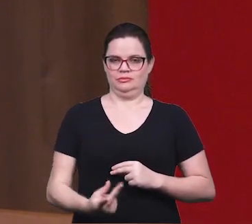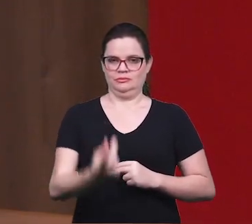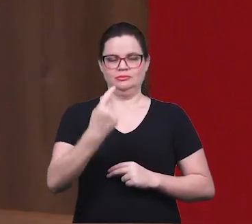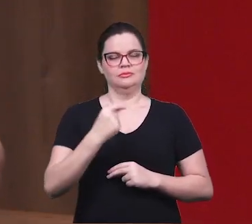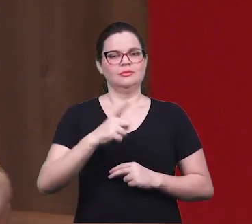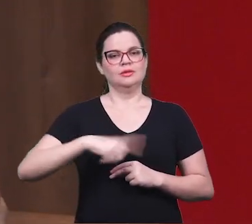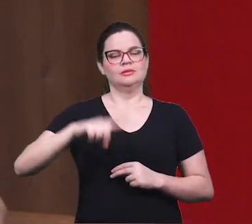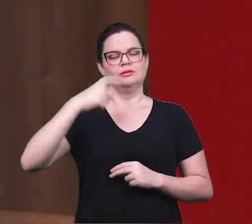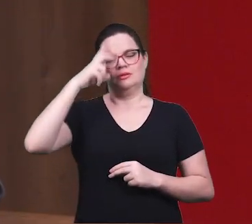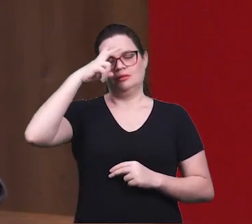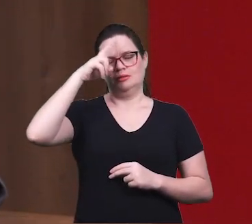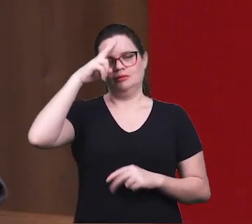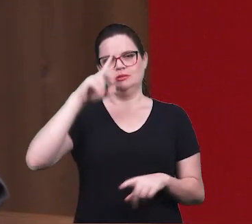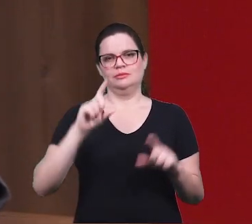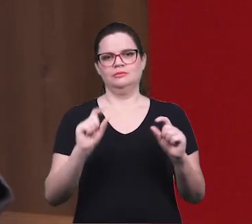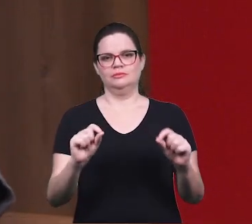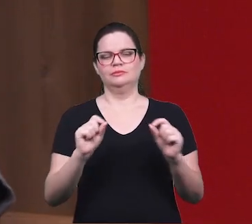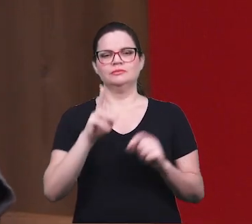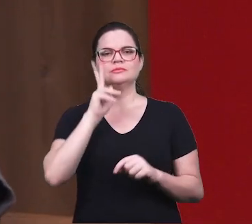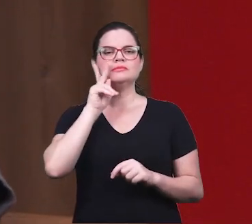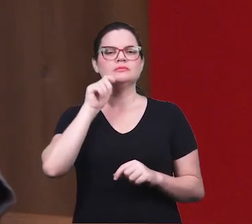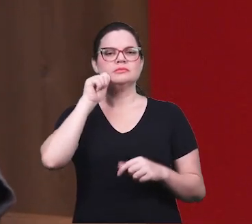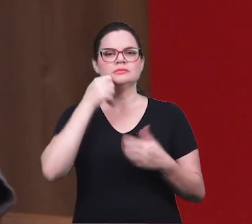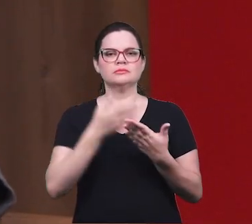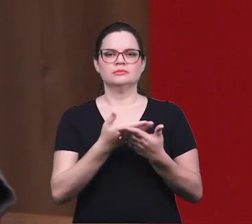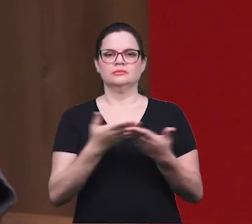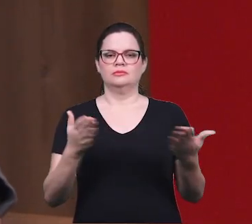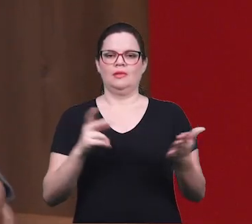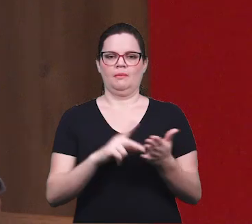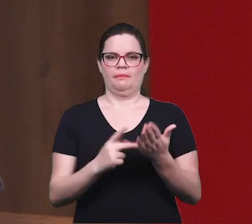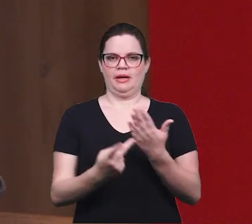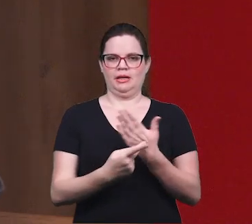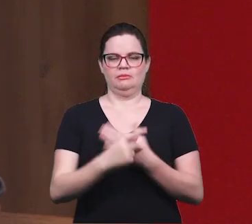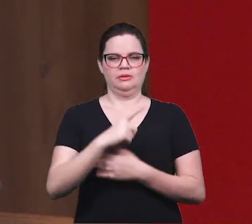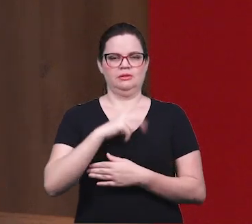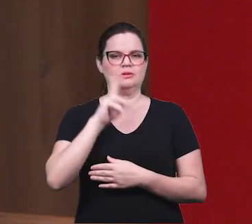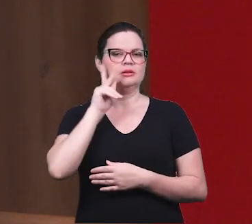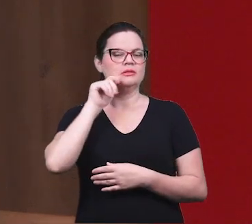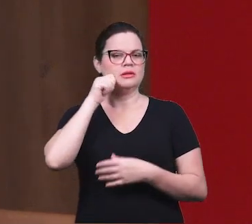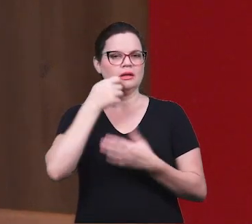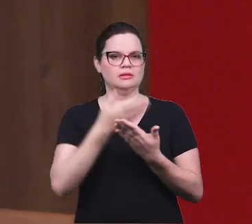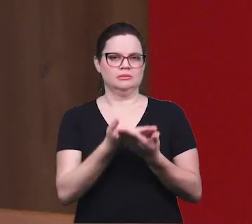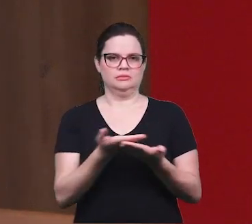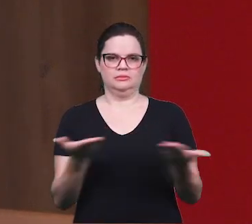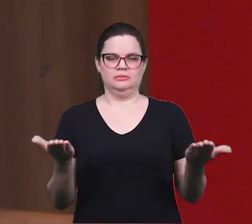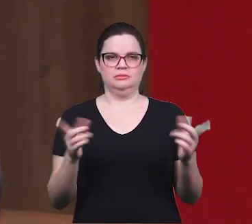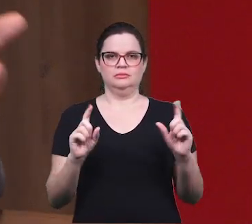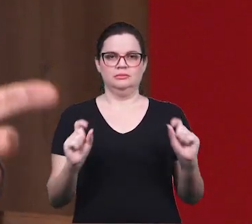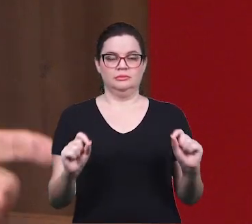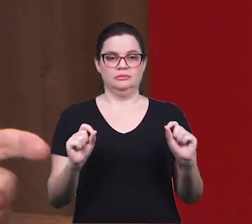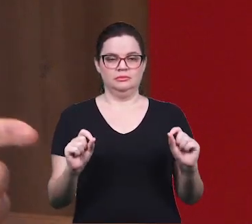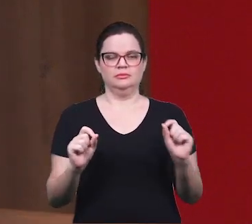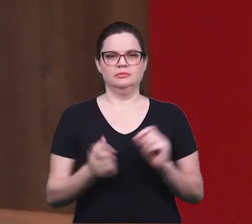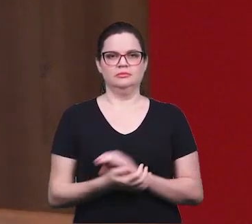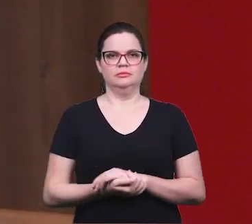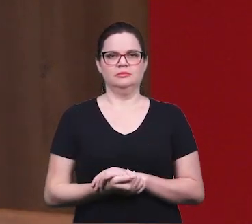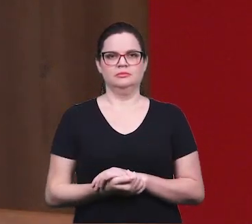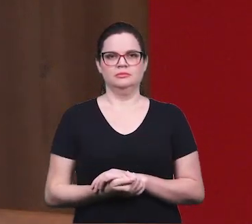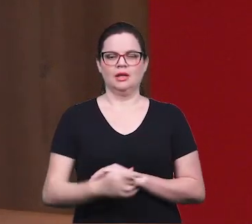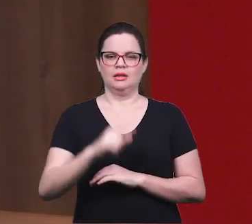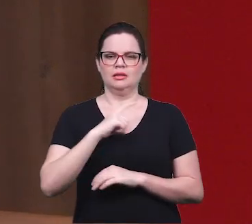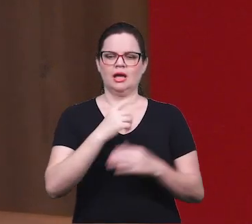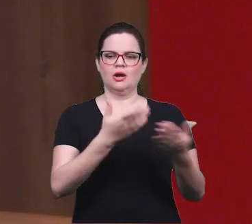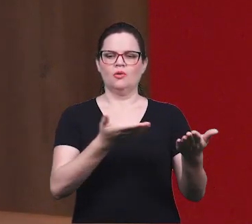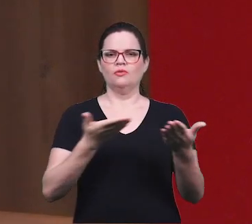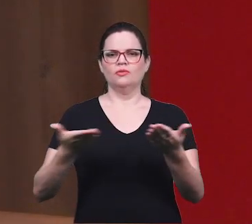aqui da grande ceia, daquela parábola da grande ceia, quando os